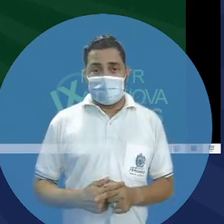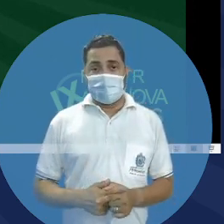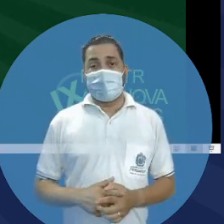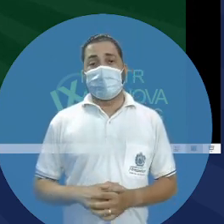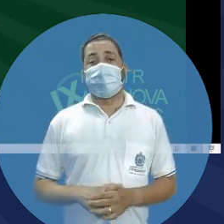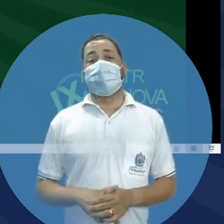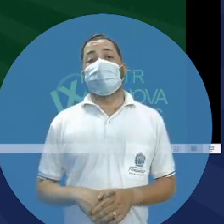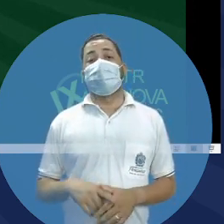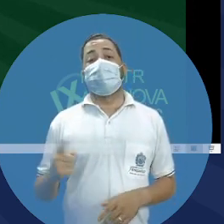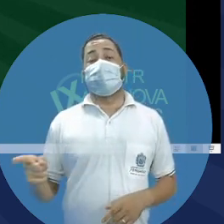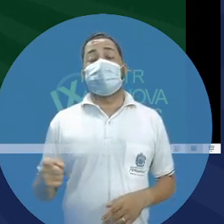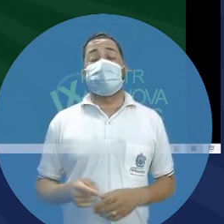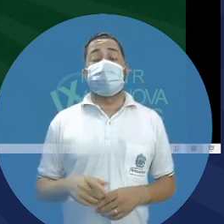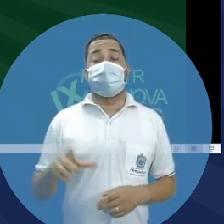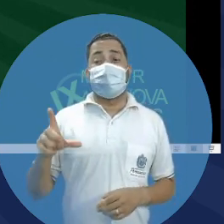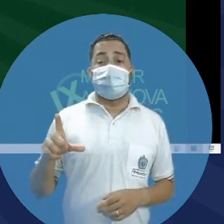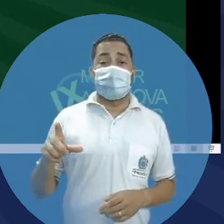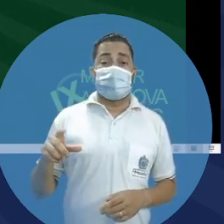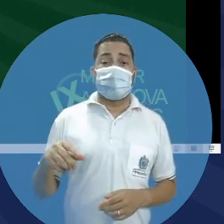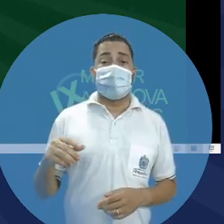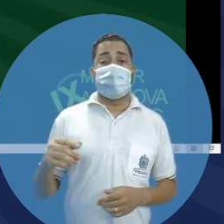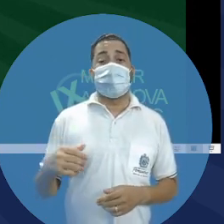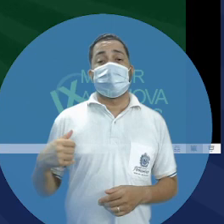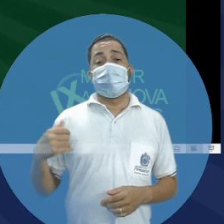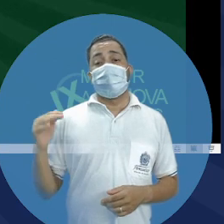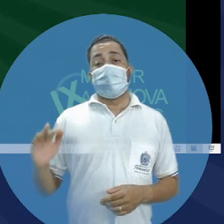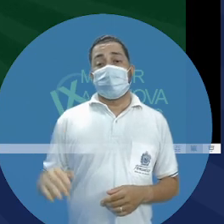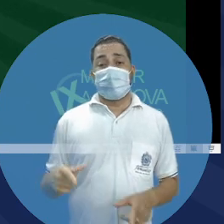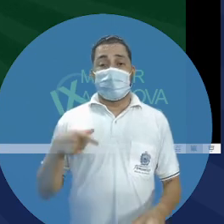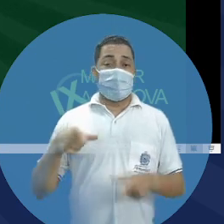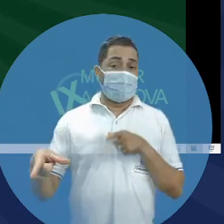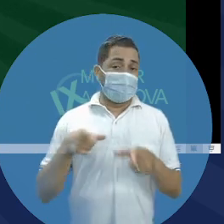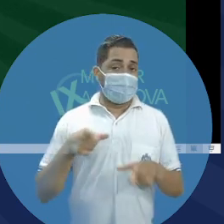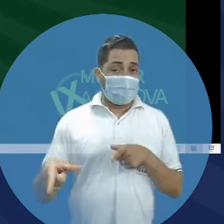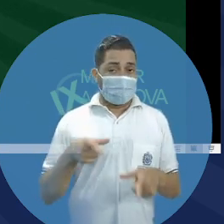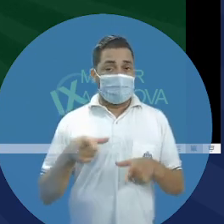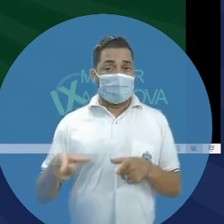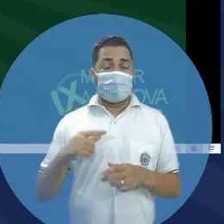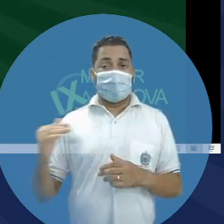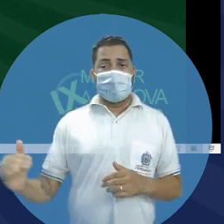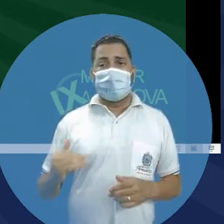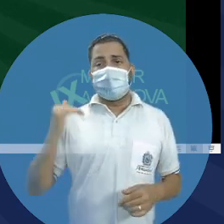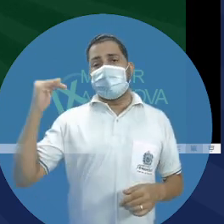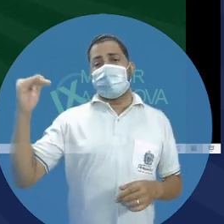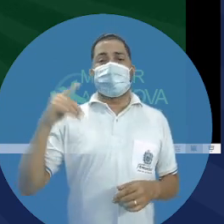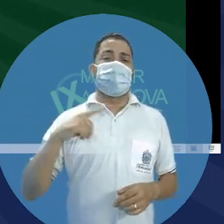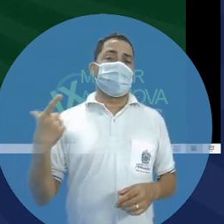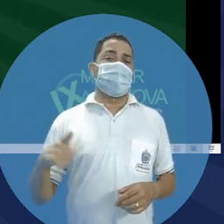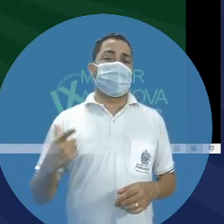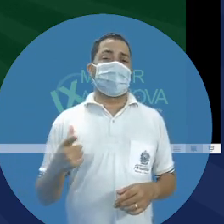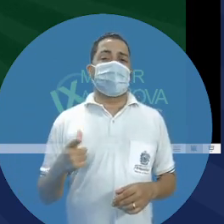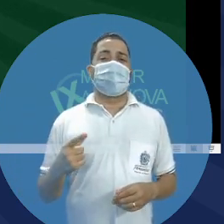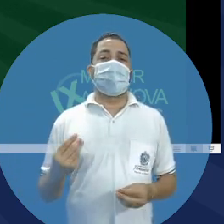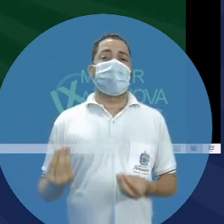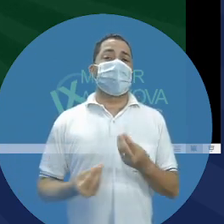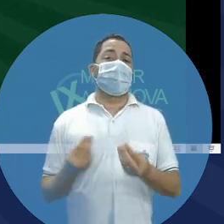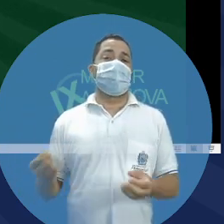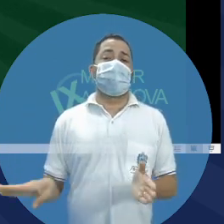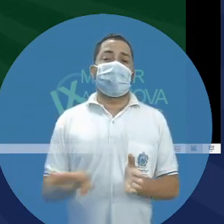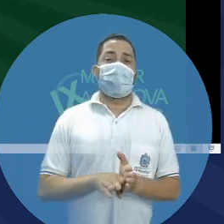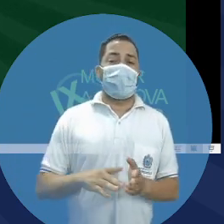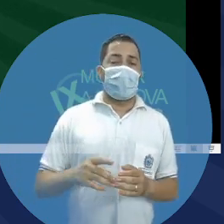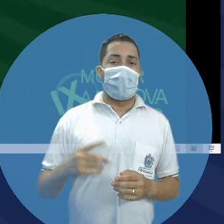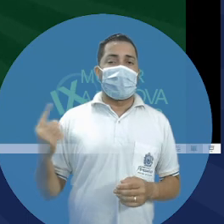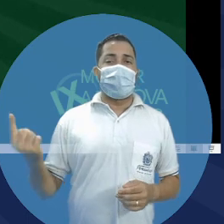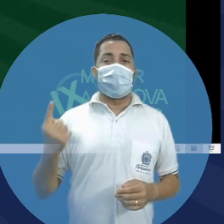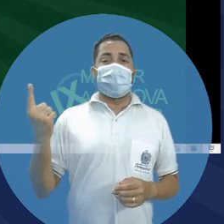a gente pode trabalhar com o maior, com o adulto em si. A gente não tem como chegar ao adulto sem primeiro passar pela adolescência,